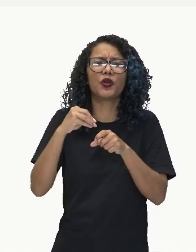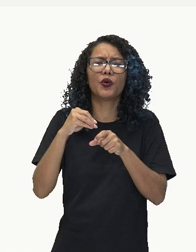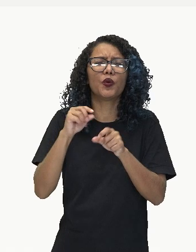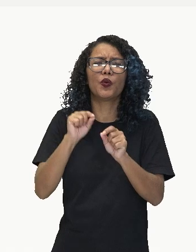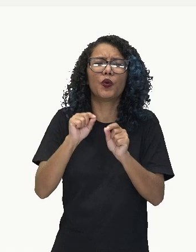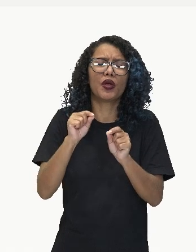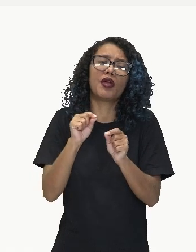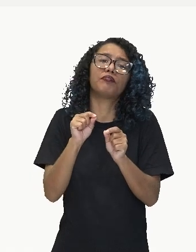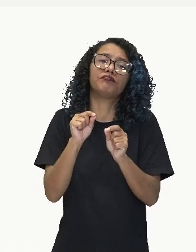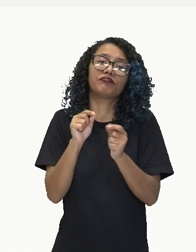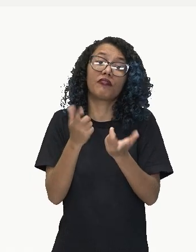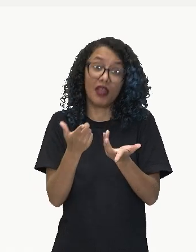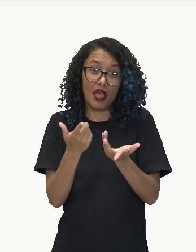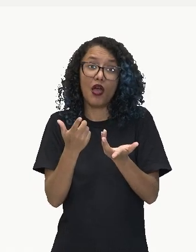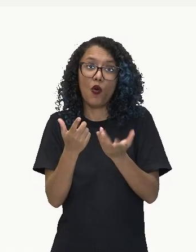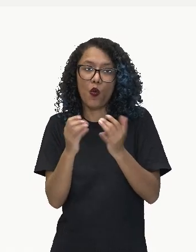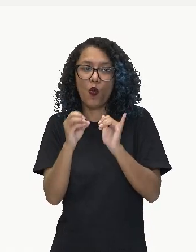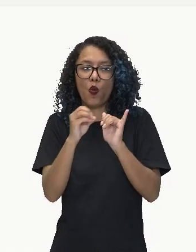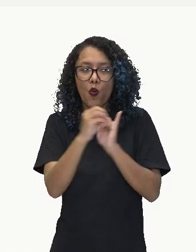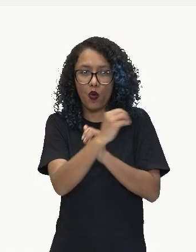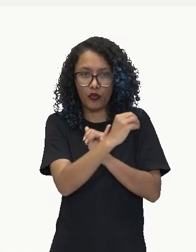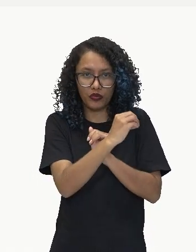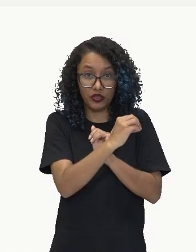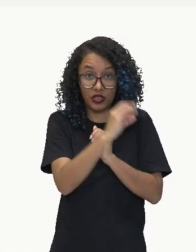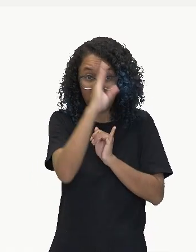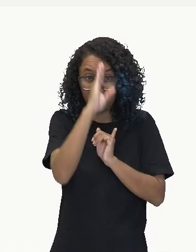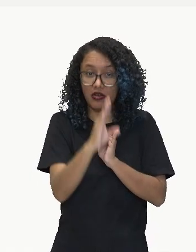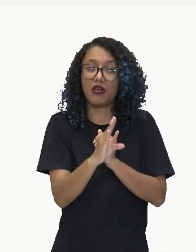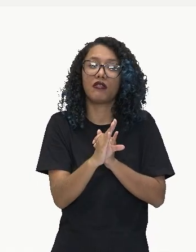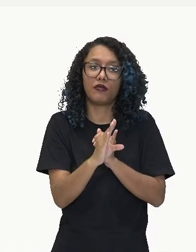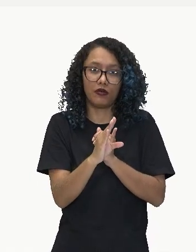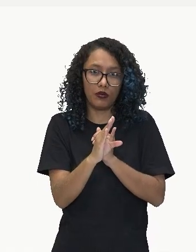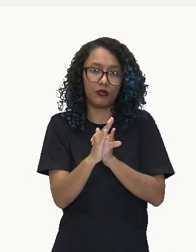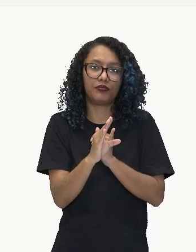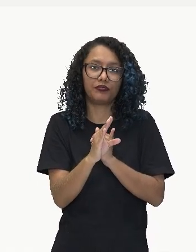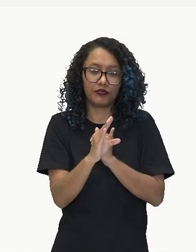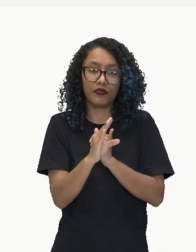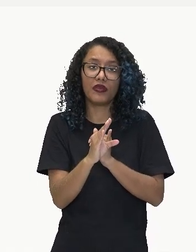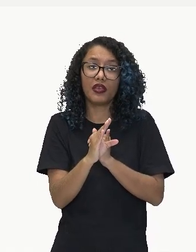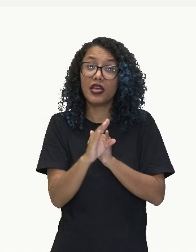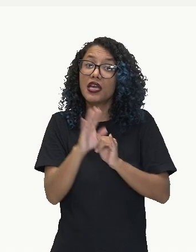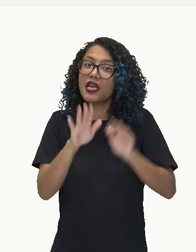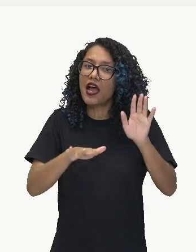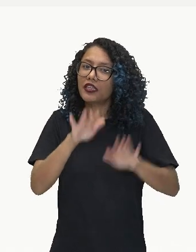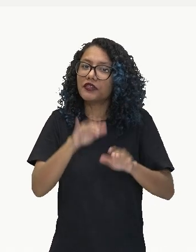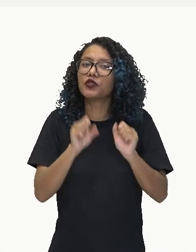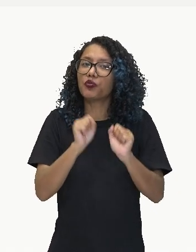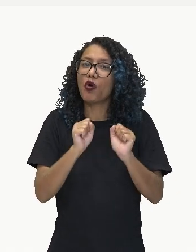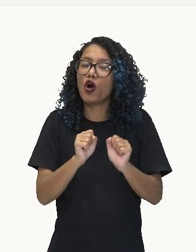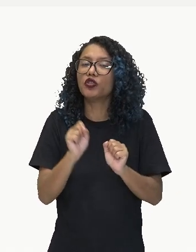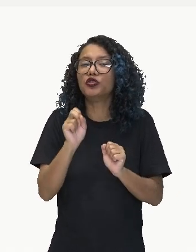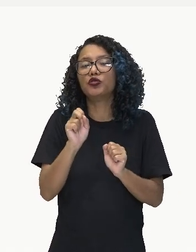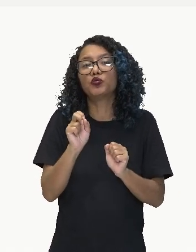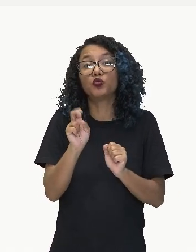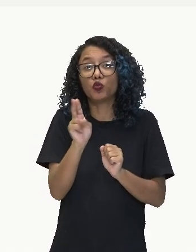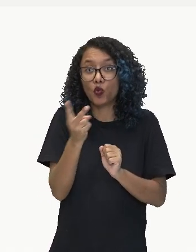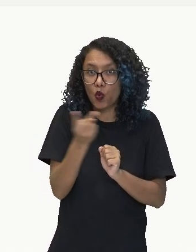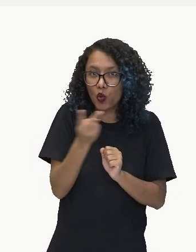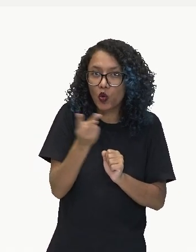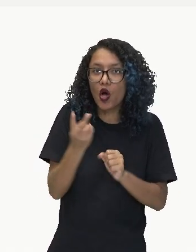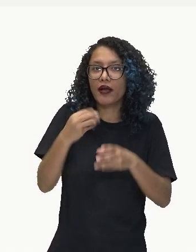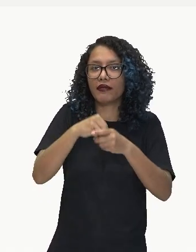objeto direto, e a gente vai já ver. E, em alguns casos, nós podemos usar os dois ao mesmo tempo. Lembrando uma coisa,